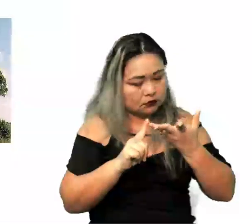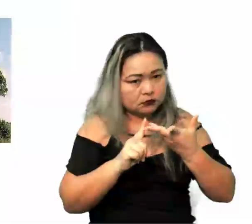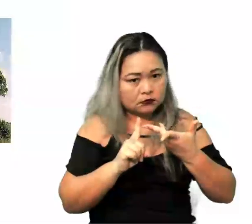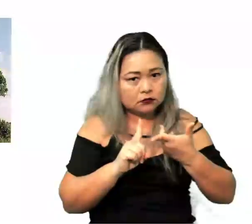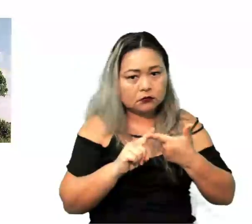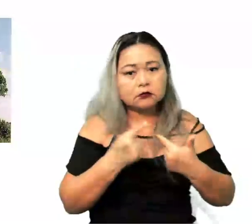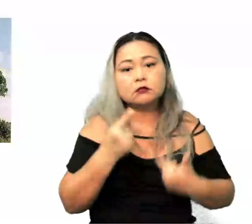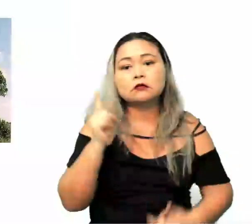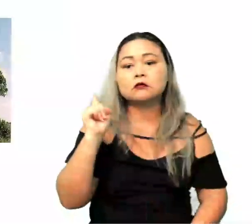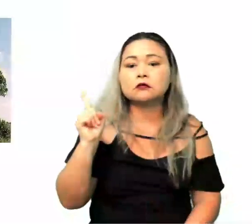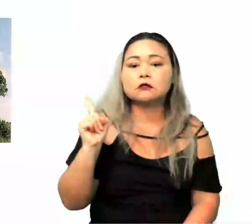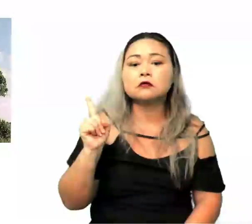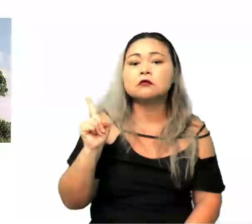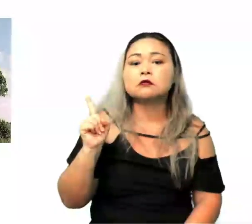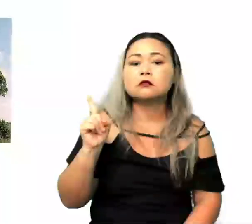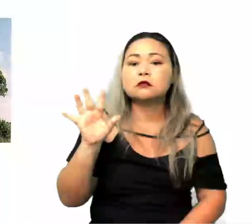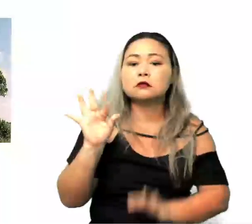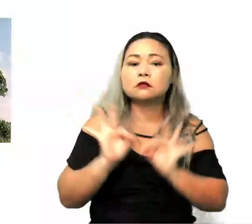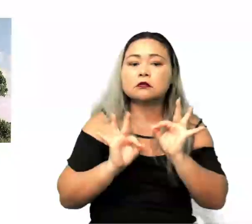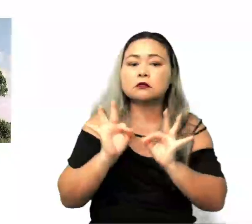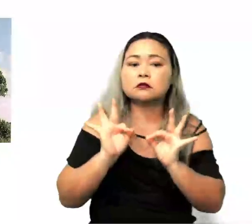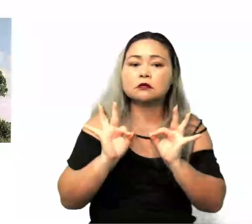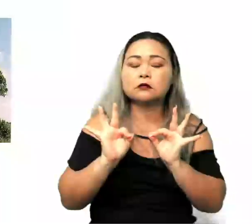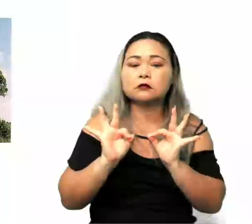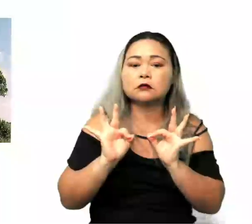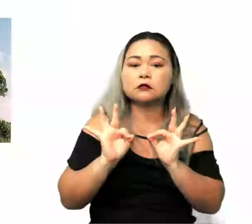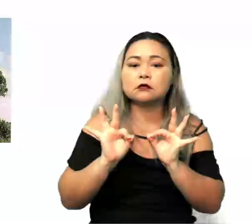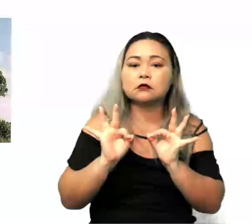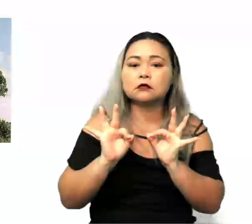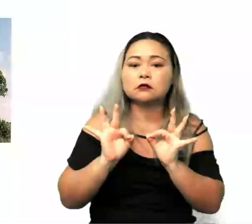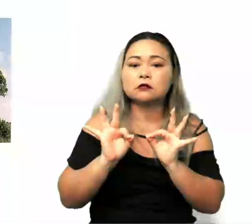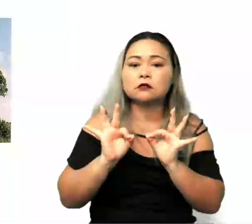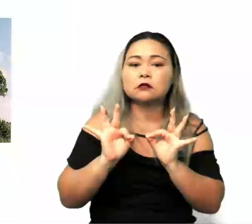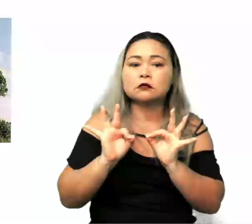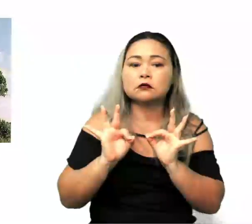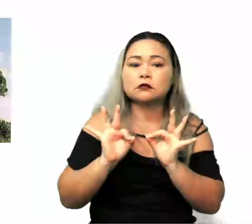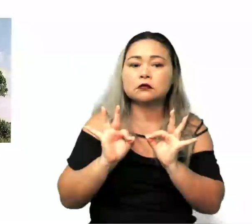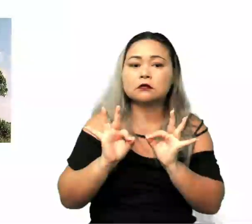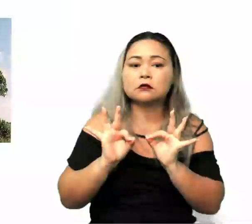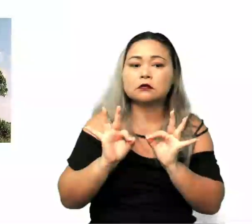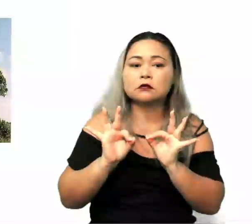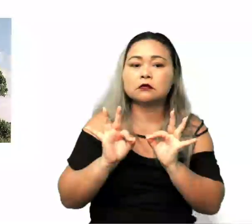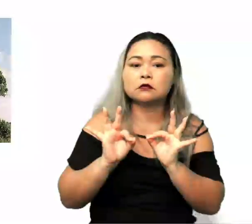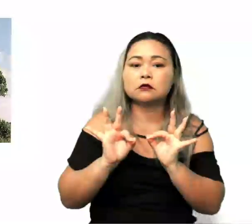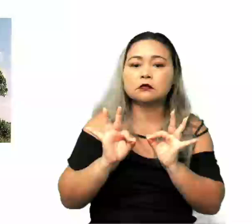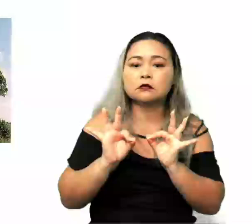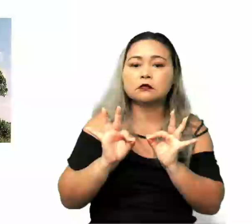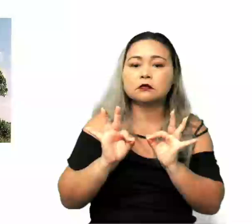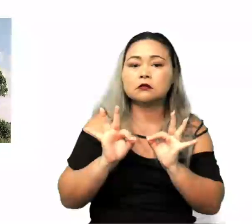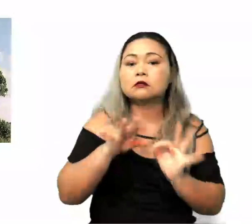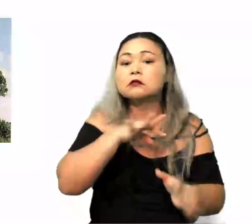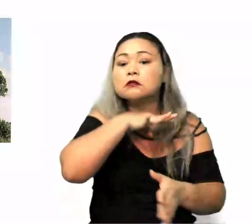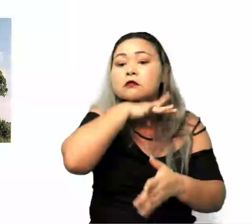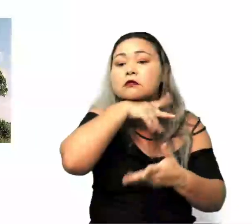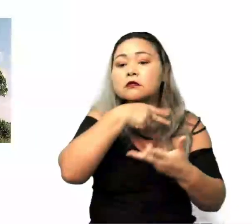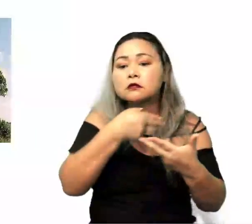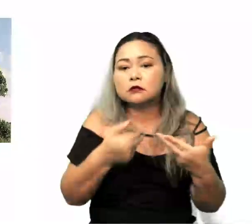como nós vamos ter aí dos organismos pluricelulares ou multicelulares, né? Nós temos os